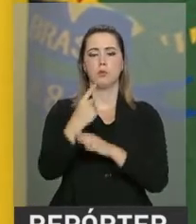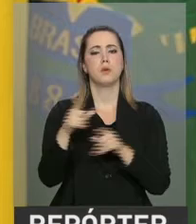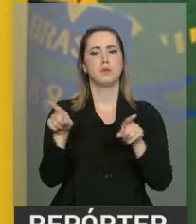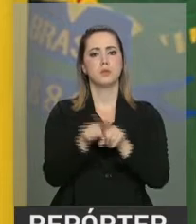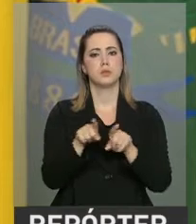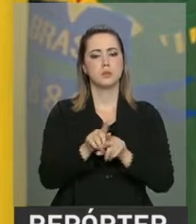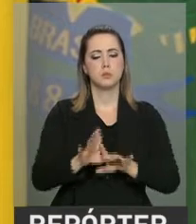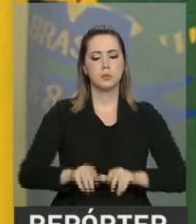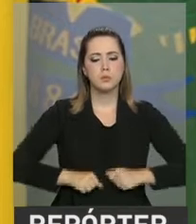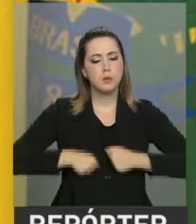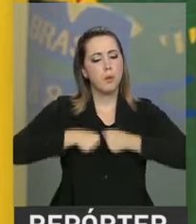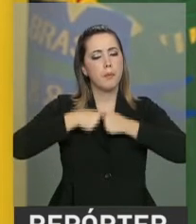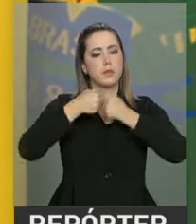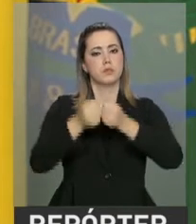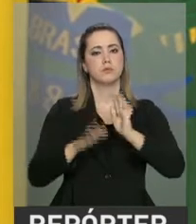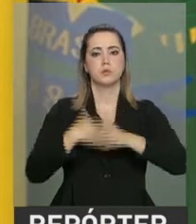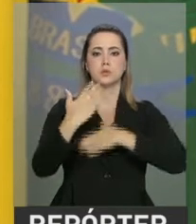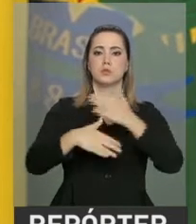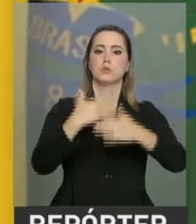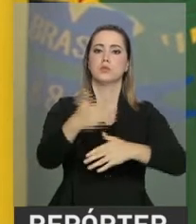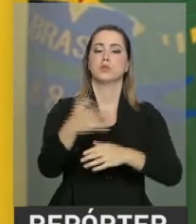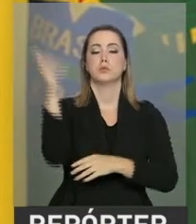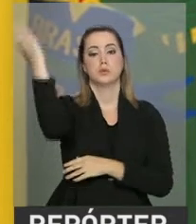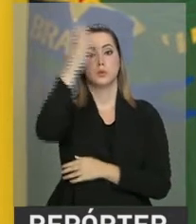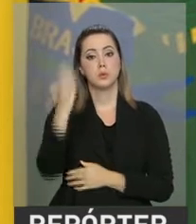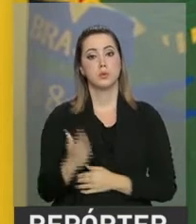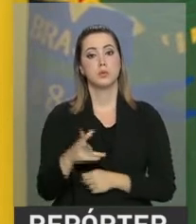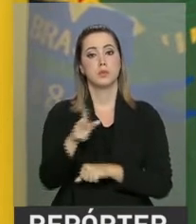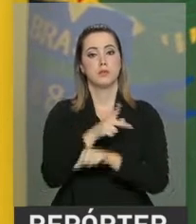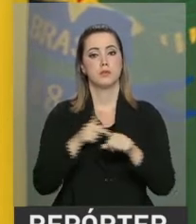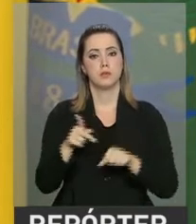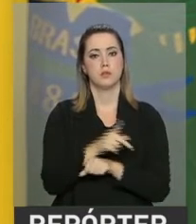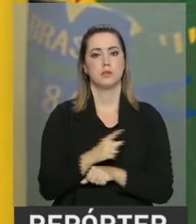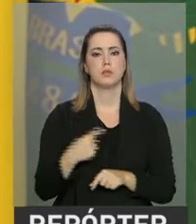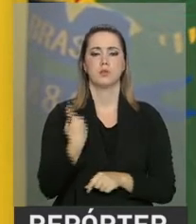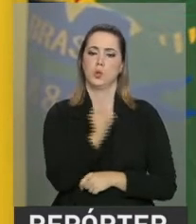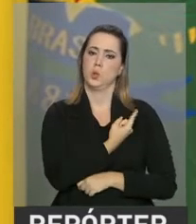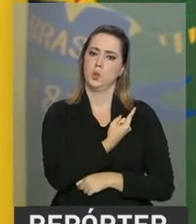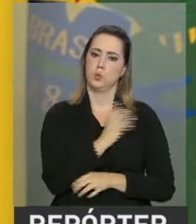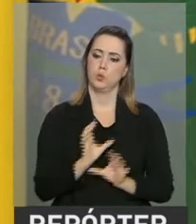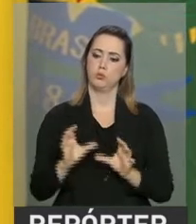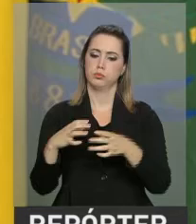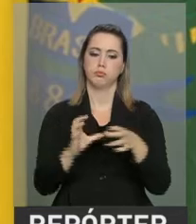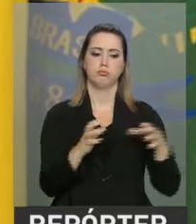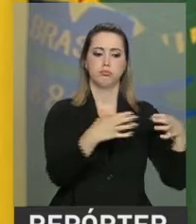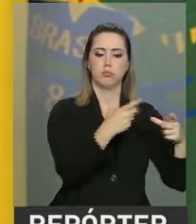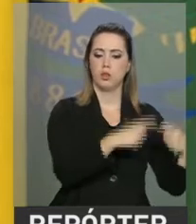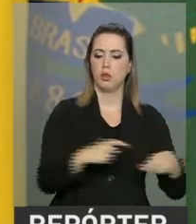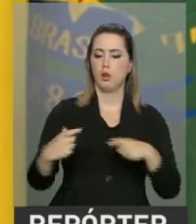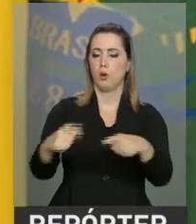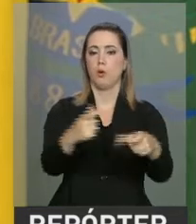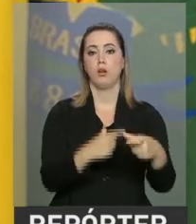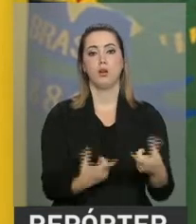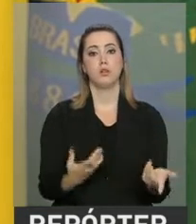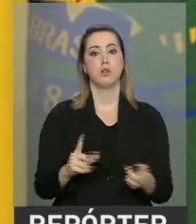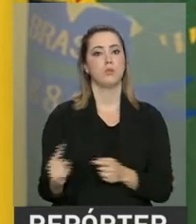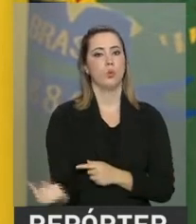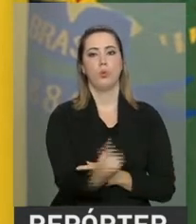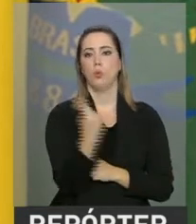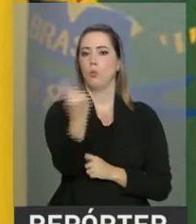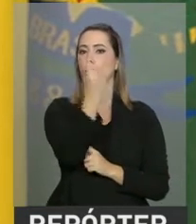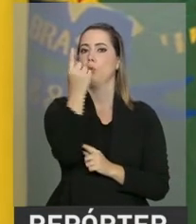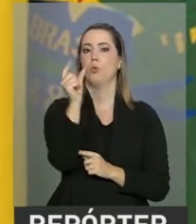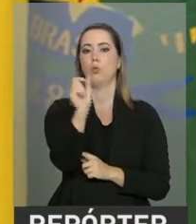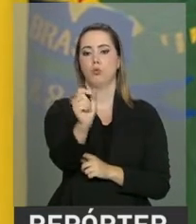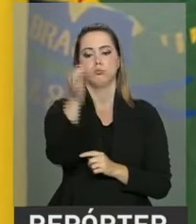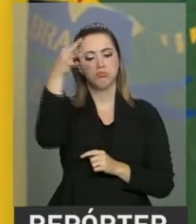os esforços de desenvolvimento do país. Há partes de nosso território em que os militares são a única